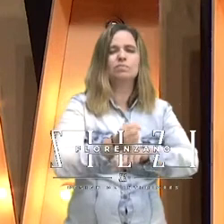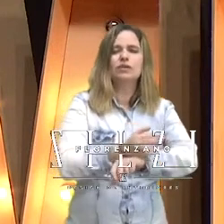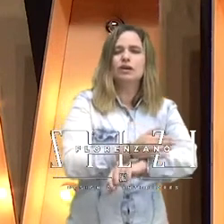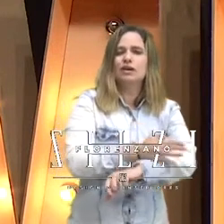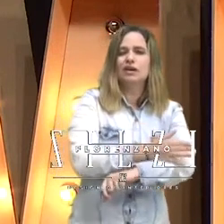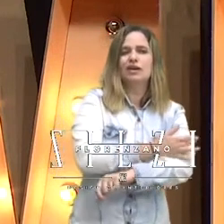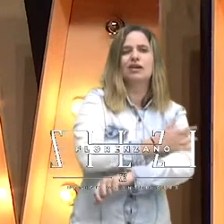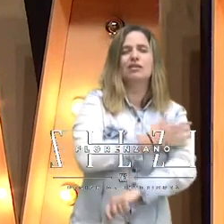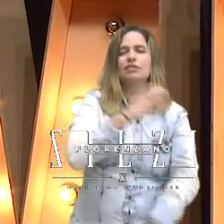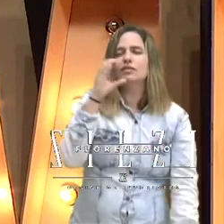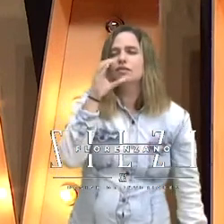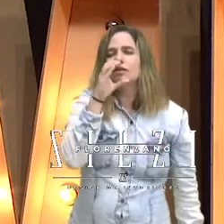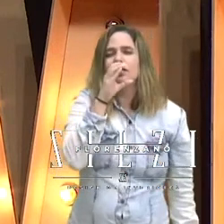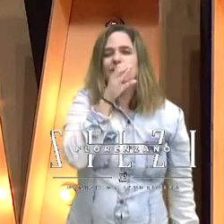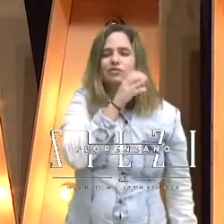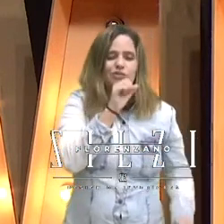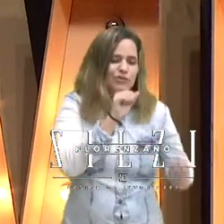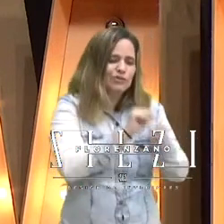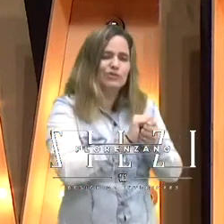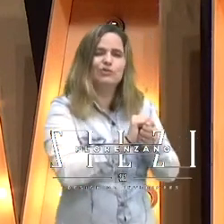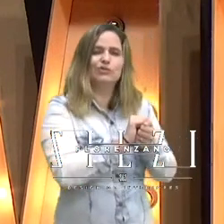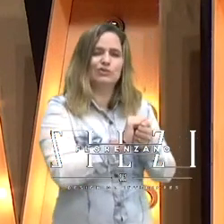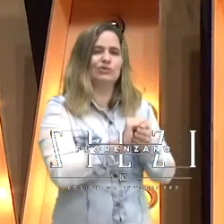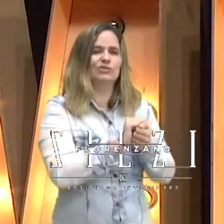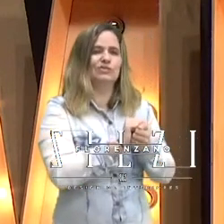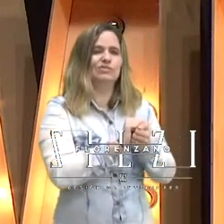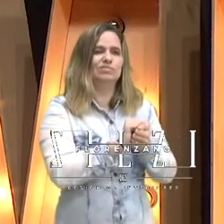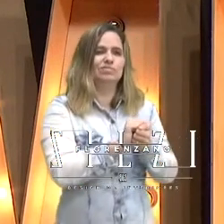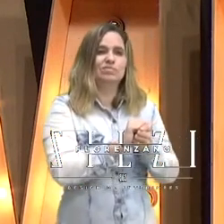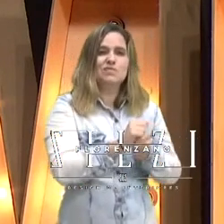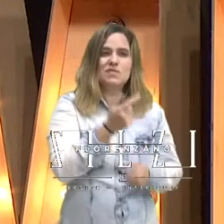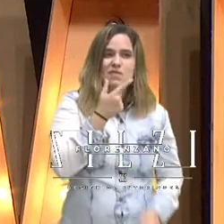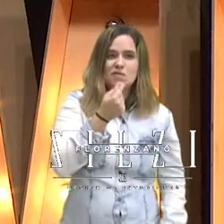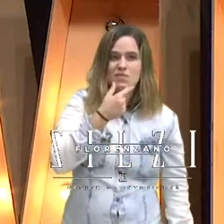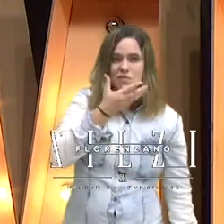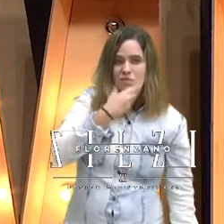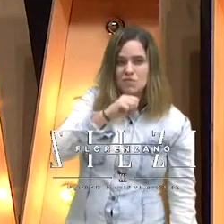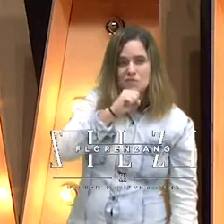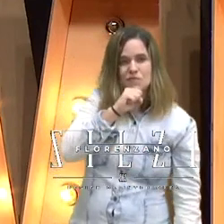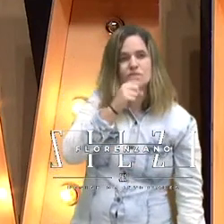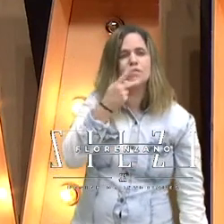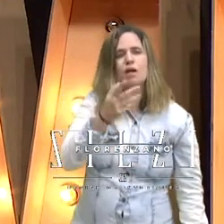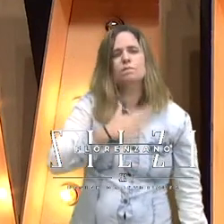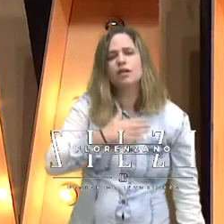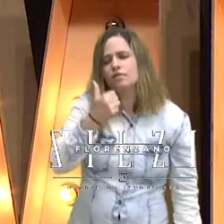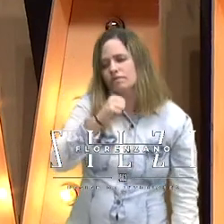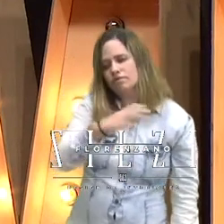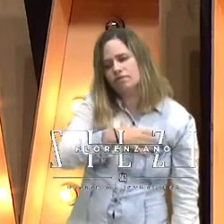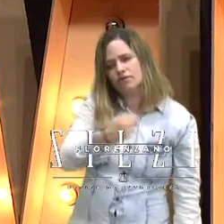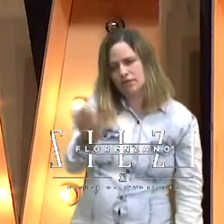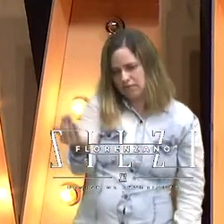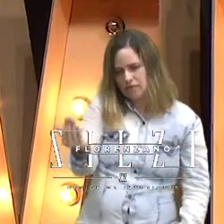tem que ganhar beijo em casa, para não depois vender o corpo pro beijo de um sem vergonha. Filho tem que ganhar abraço em casa, beijo em